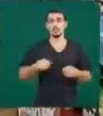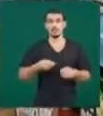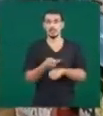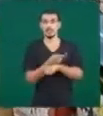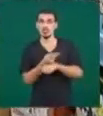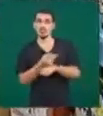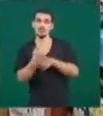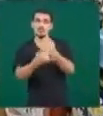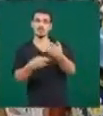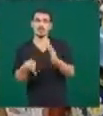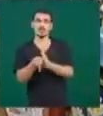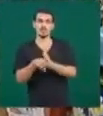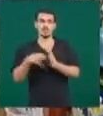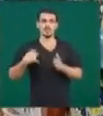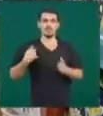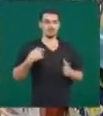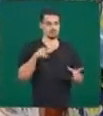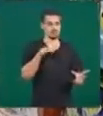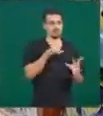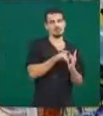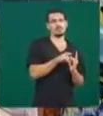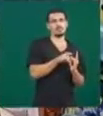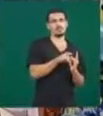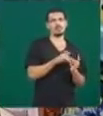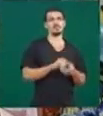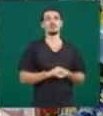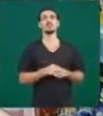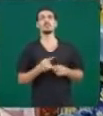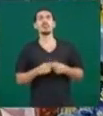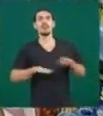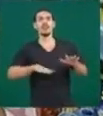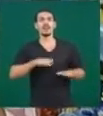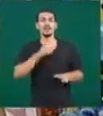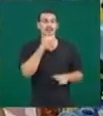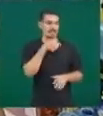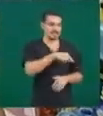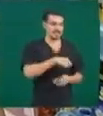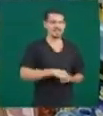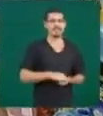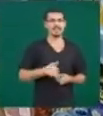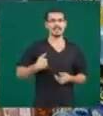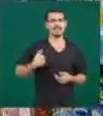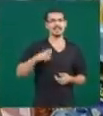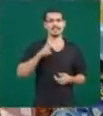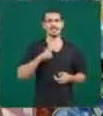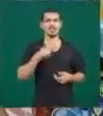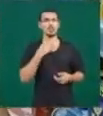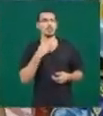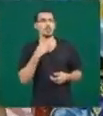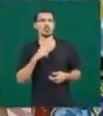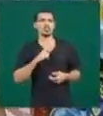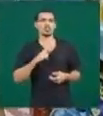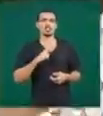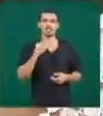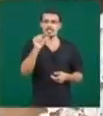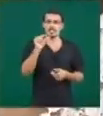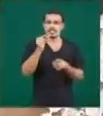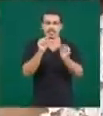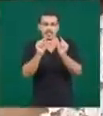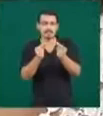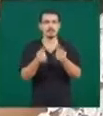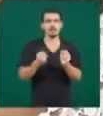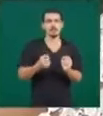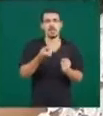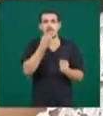etária. E mesmo, por exemplo, ele tendo 5 anos, você não pode comprar nada que tem coisas que ele possa engolir.